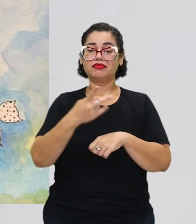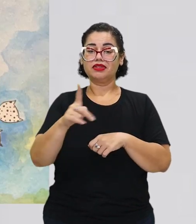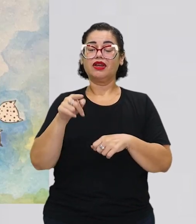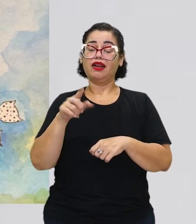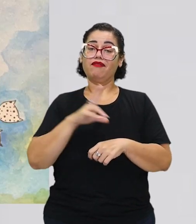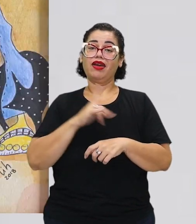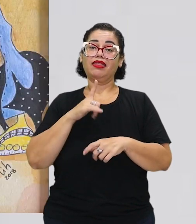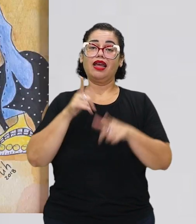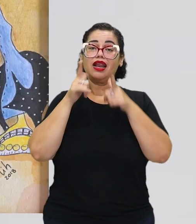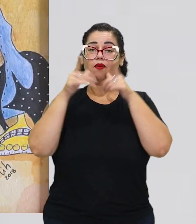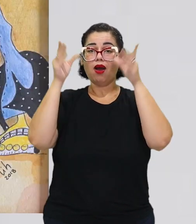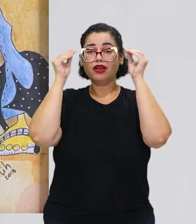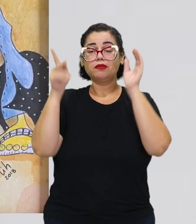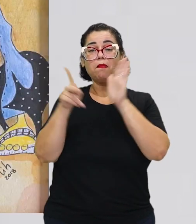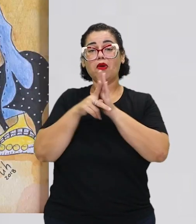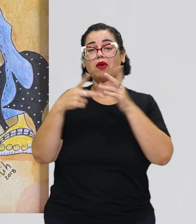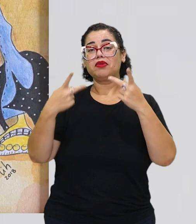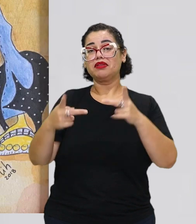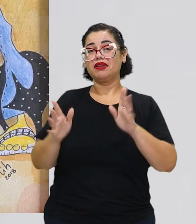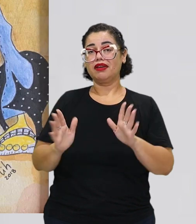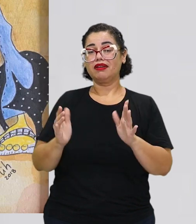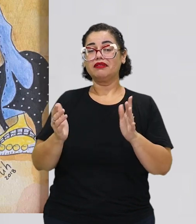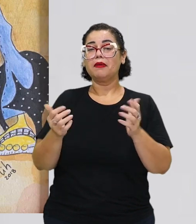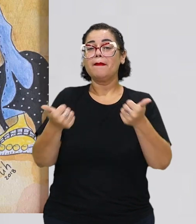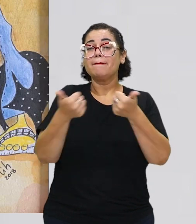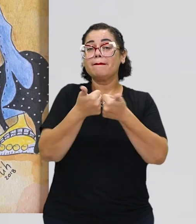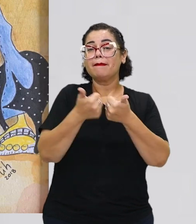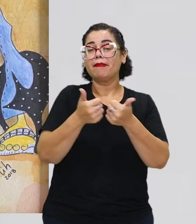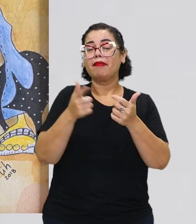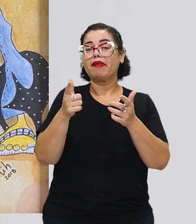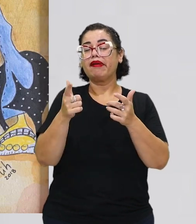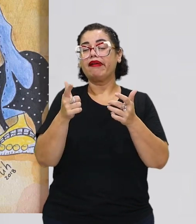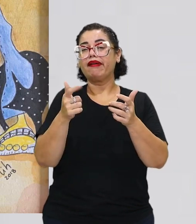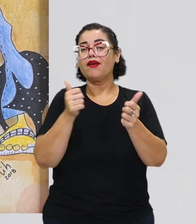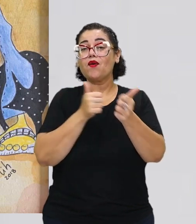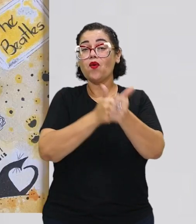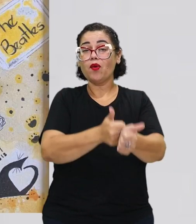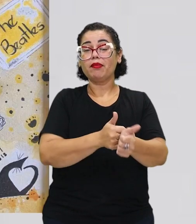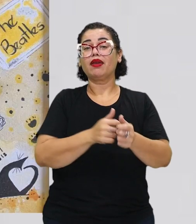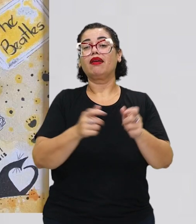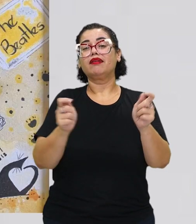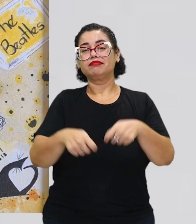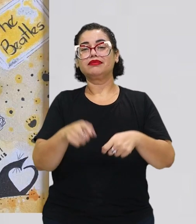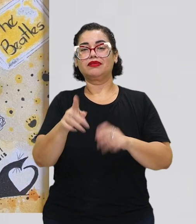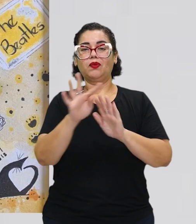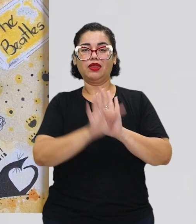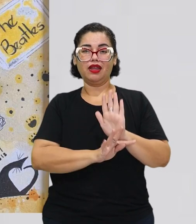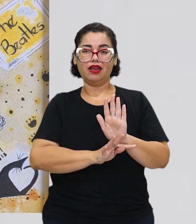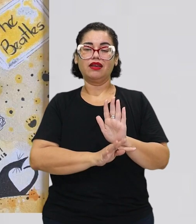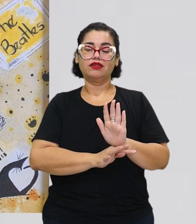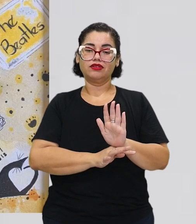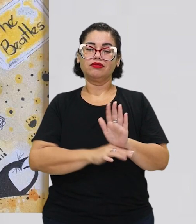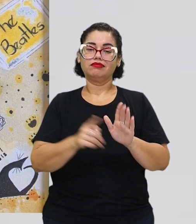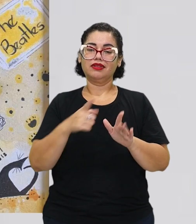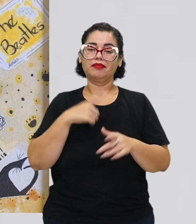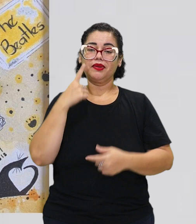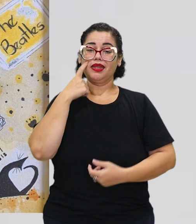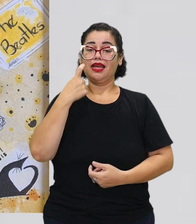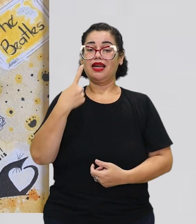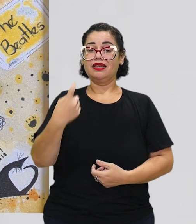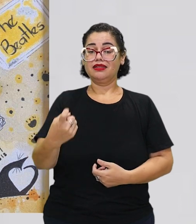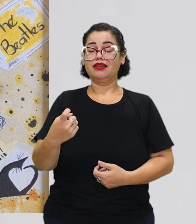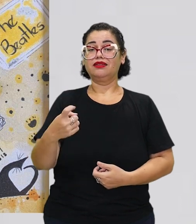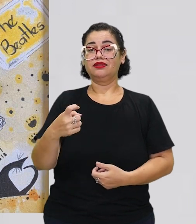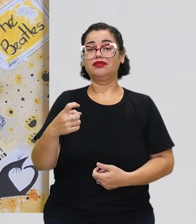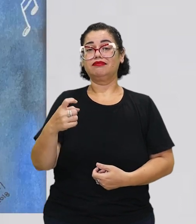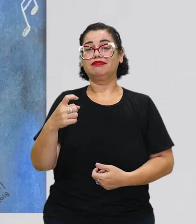pare e vai. E ele tem a linguagem que é possível ter. E esse é um livro